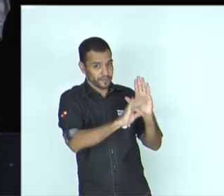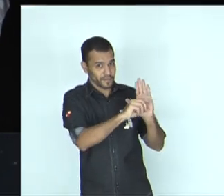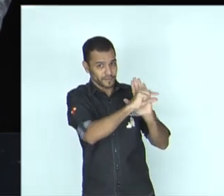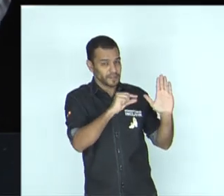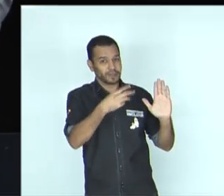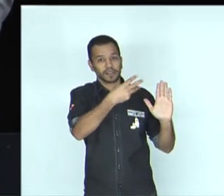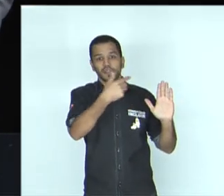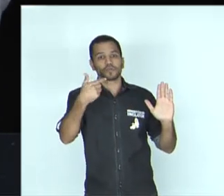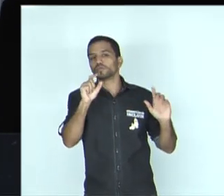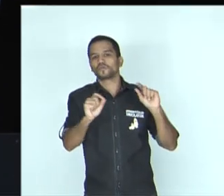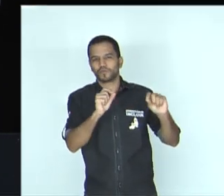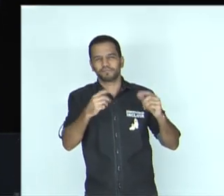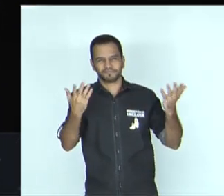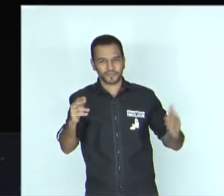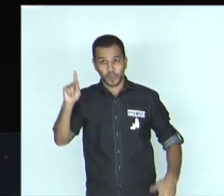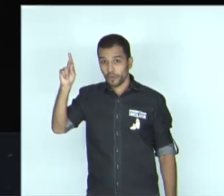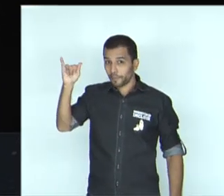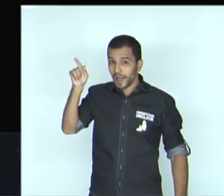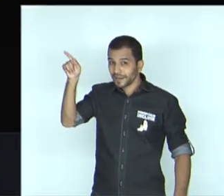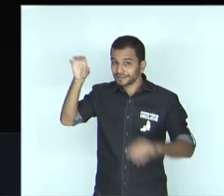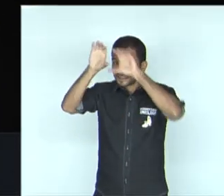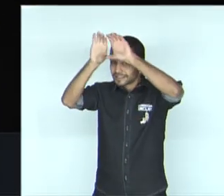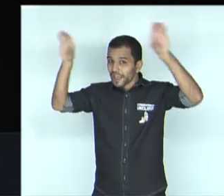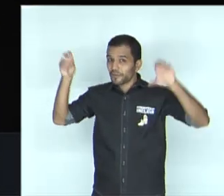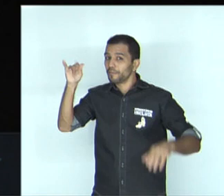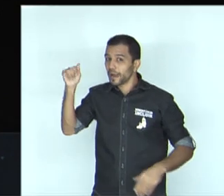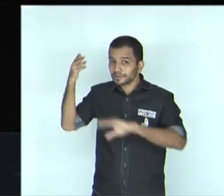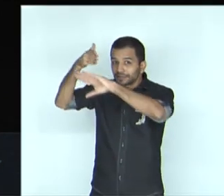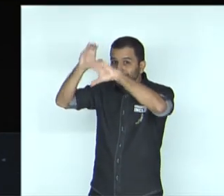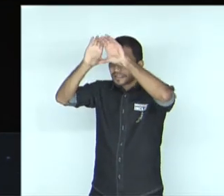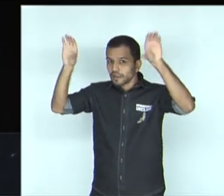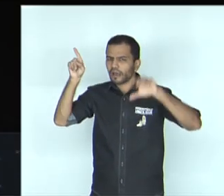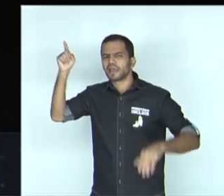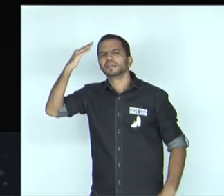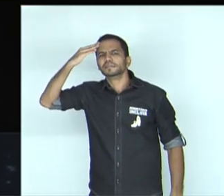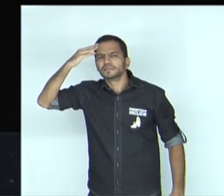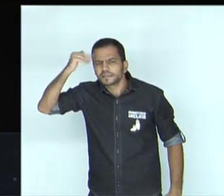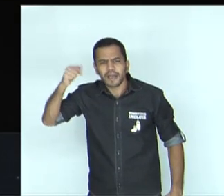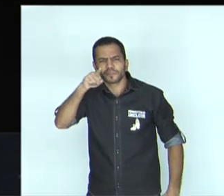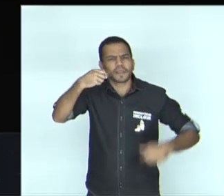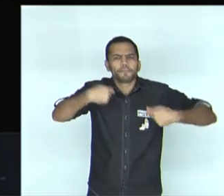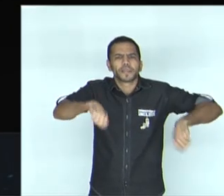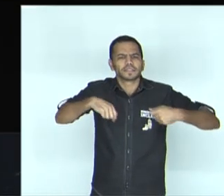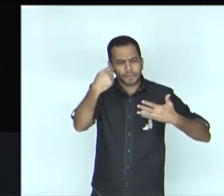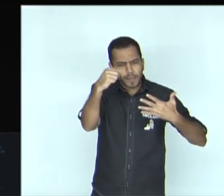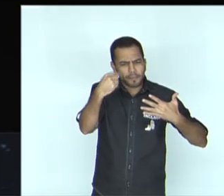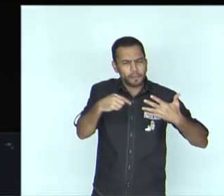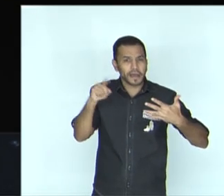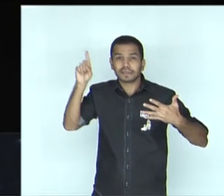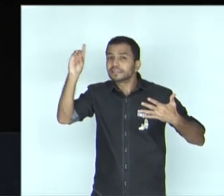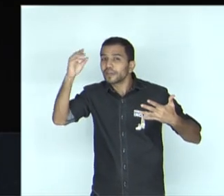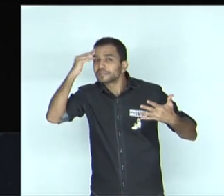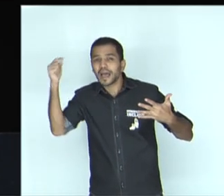assim: mas o Pai Celestial sabe que vocês precisam delas. É o Pai Celestial. Olha o termo